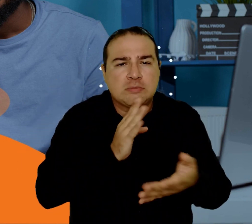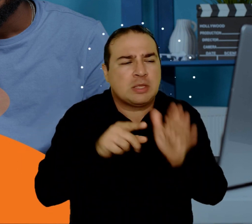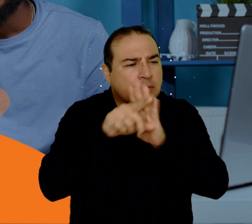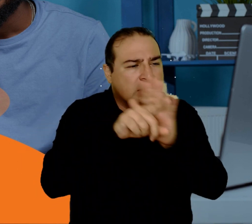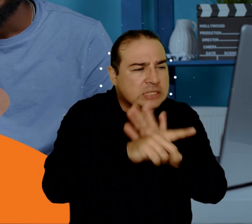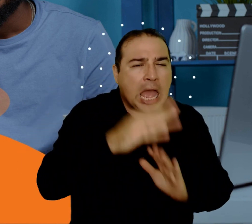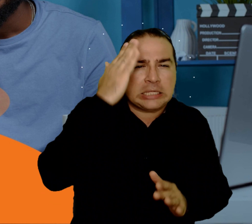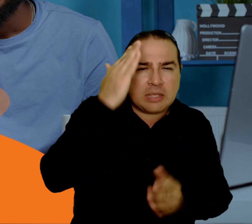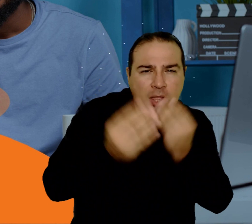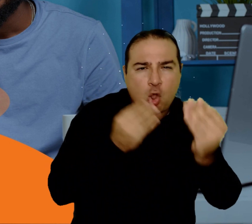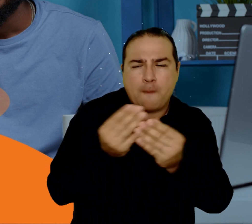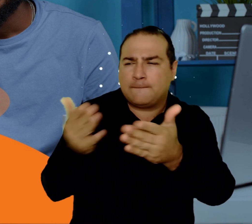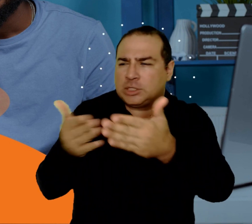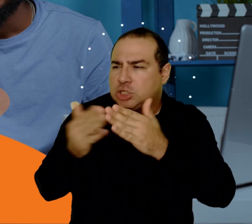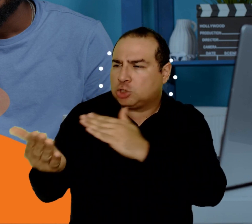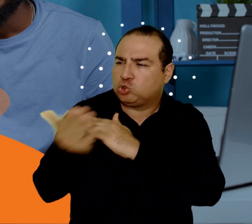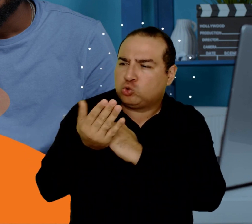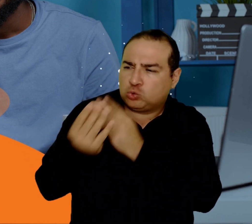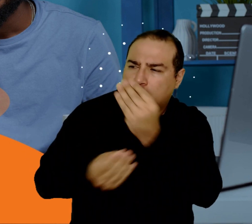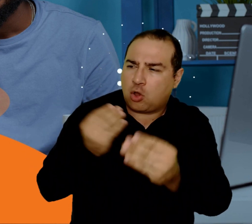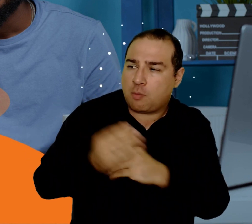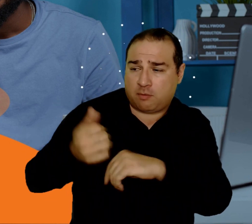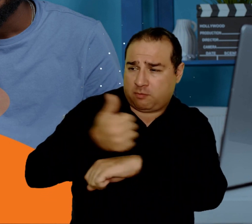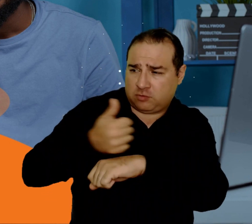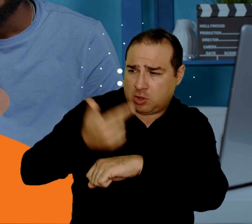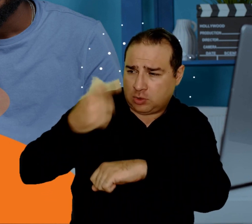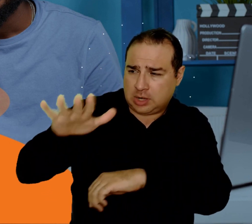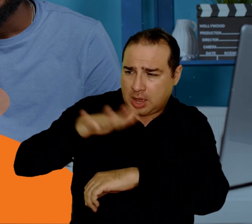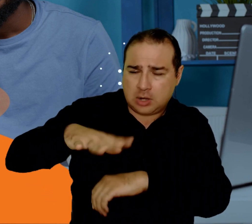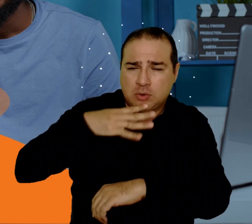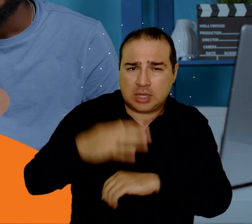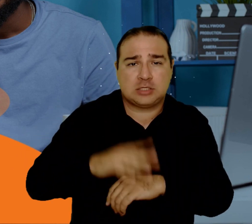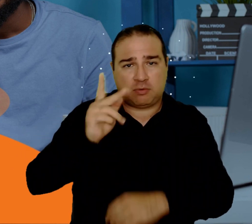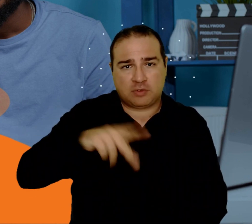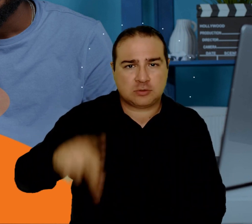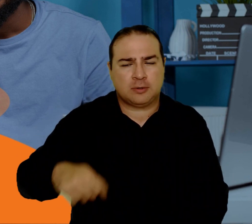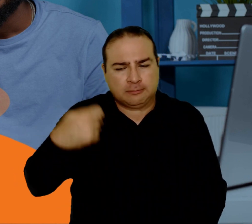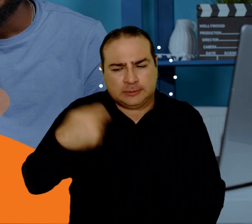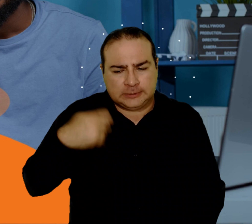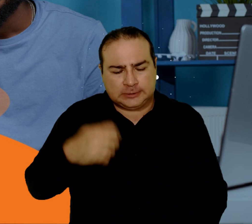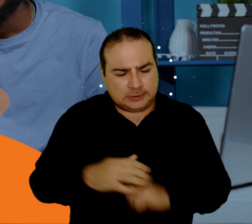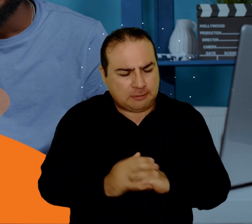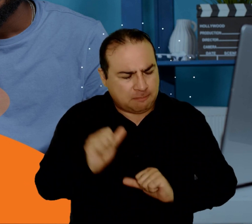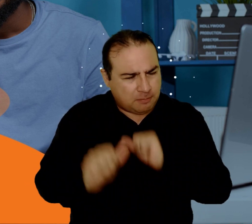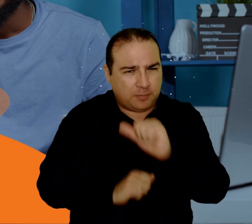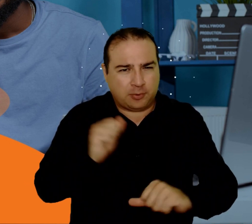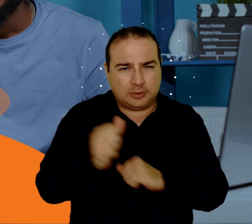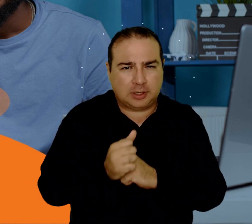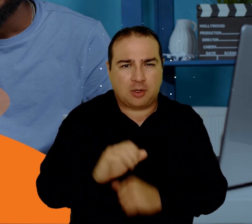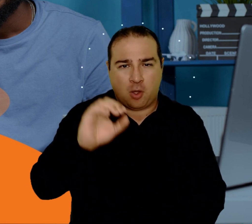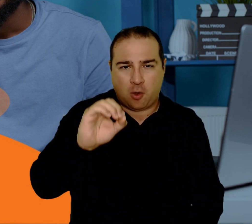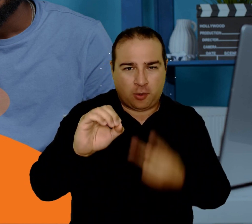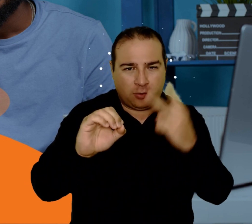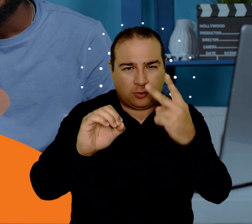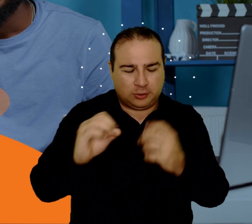a pesquisar, solicitar apoio para outros profissionais. Esses professores passam por uma oxigenação, por